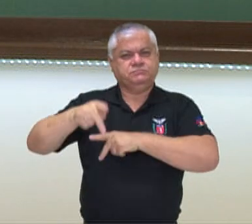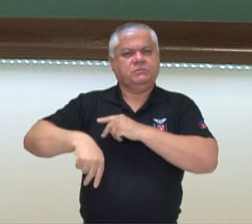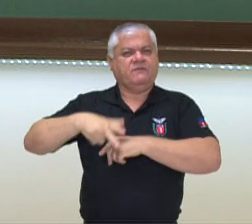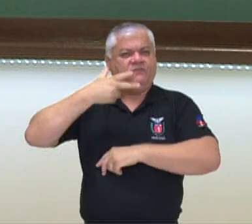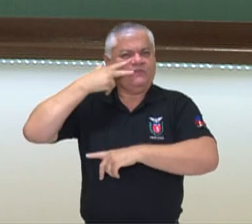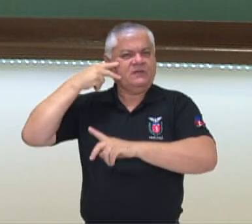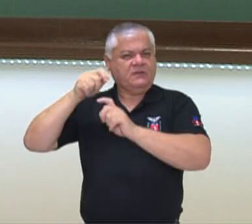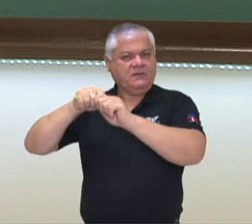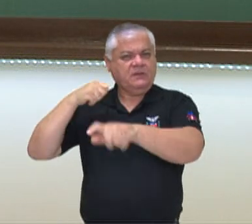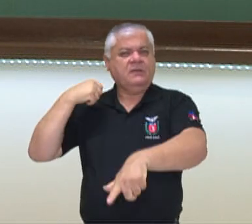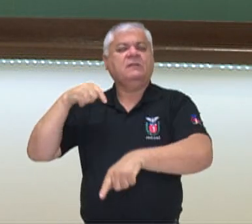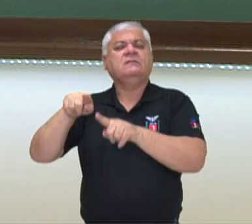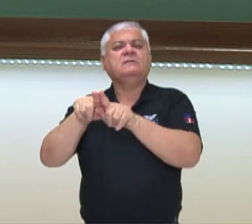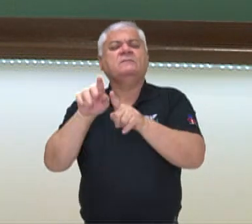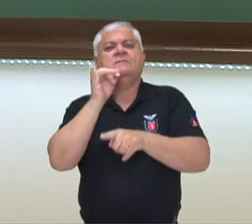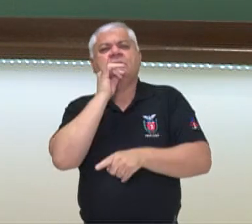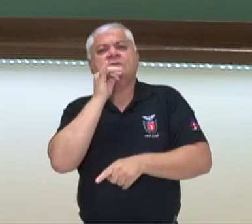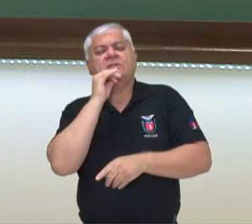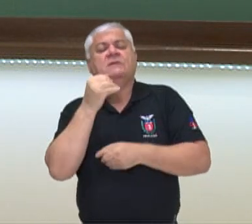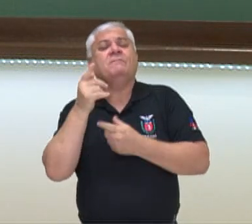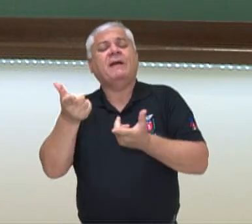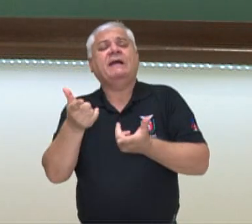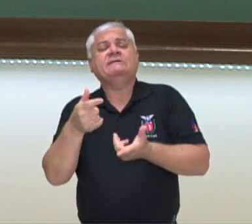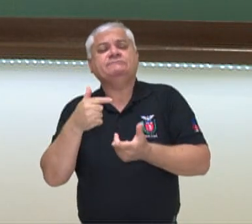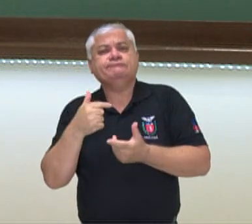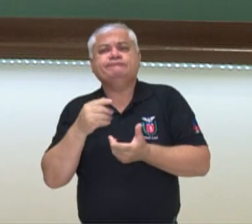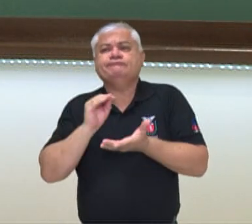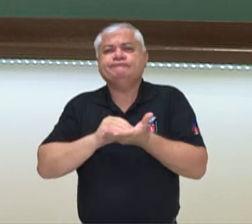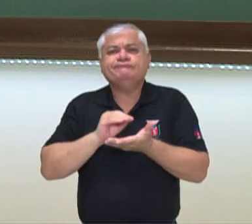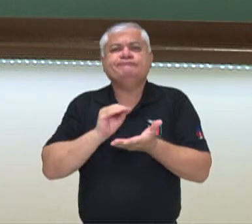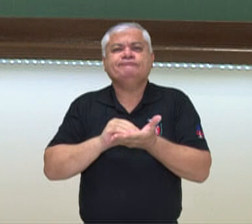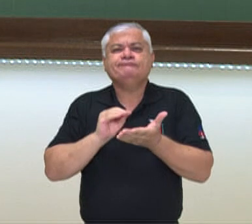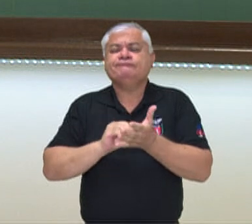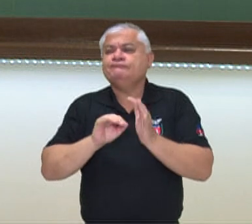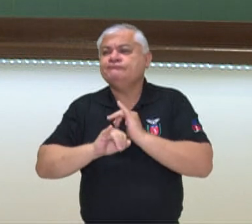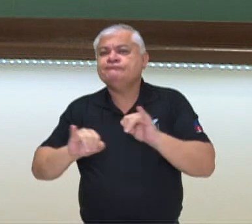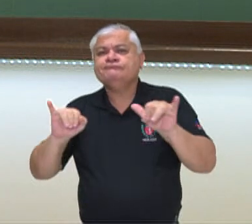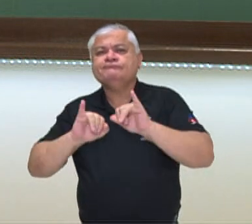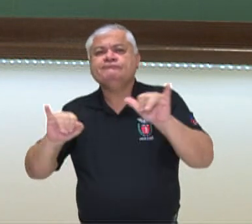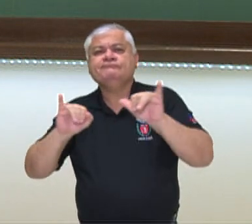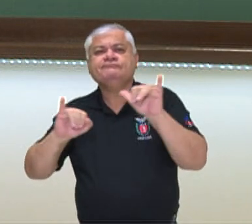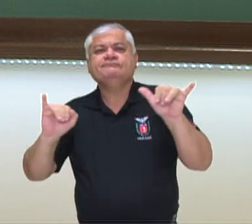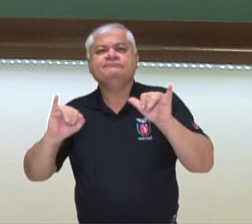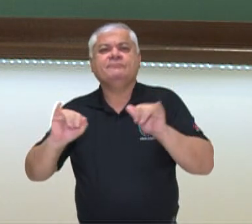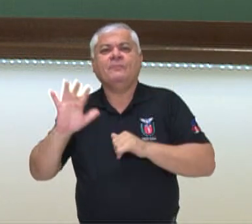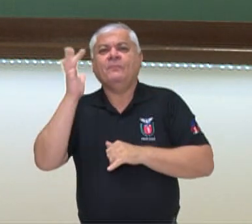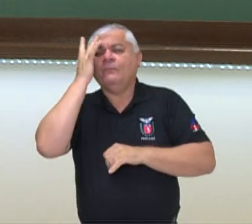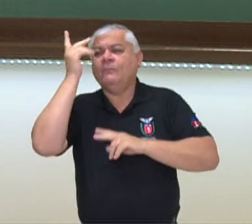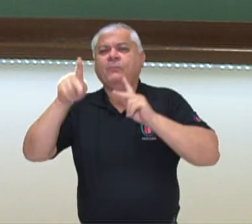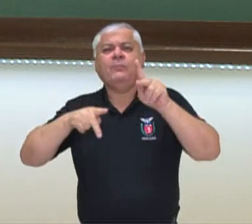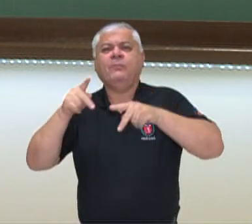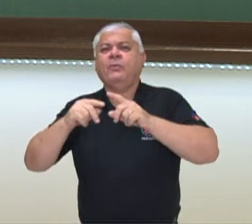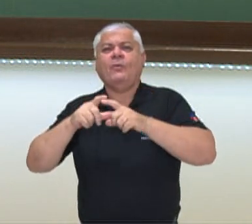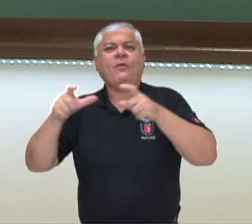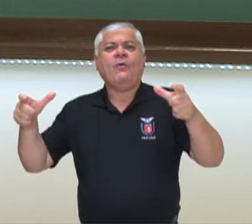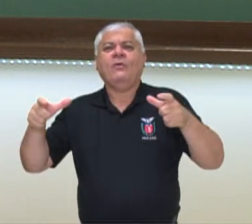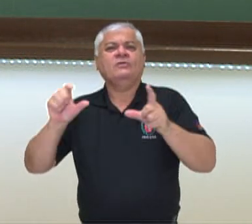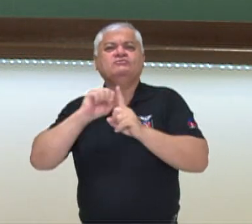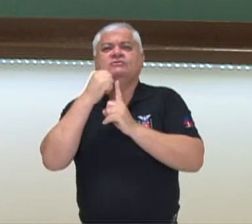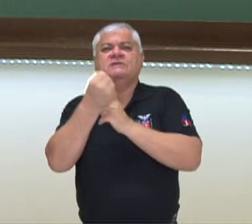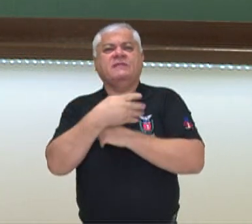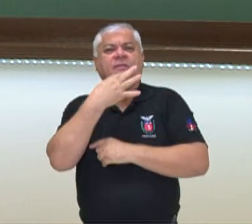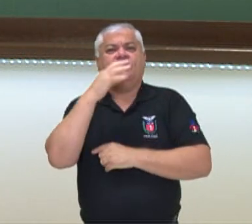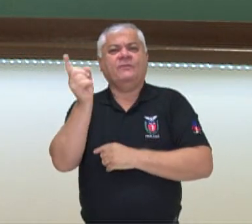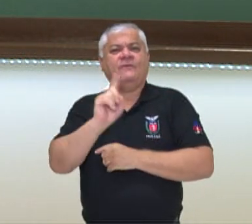indígenas, mas que infelizmente ainda são praticamente praticadas somente por esses povos indígenas, né? A maioria